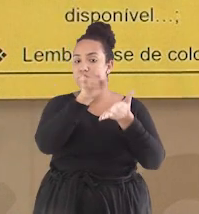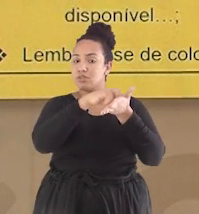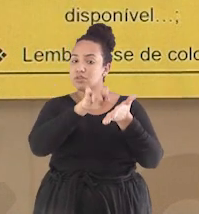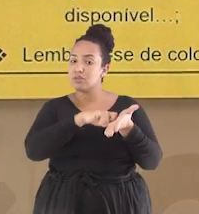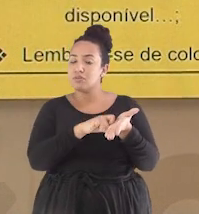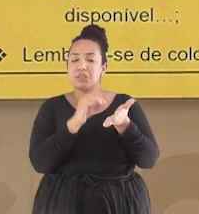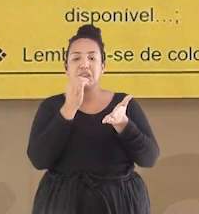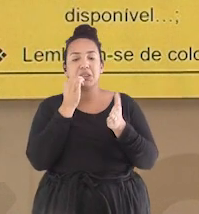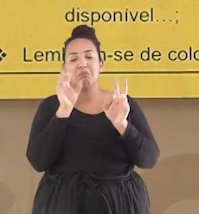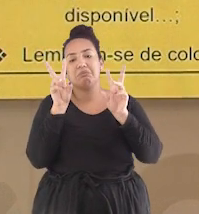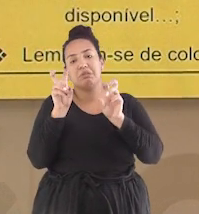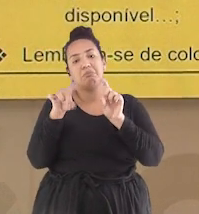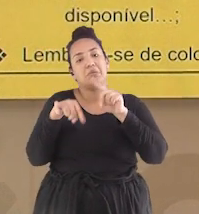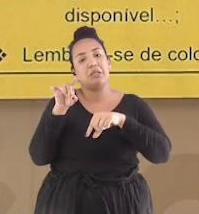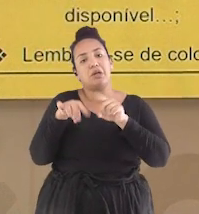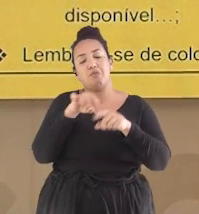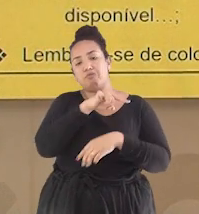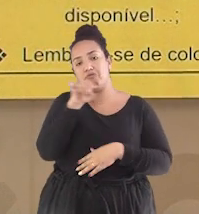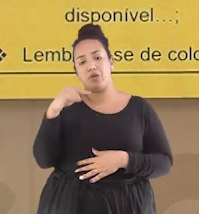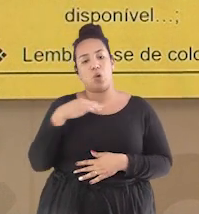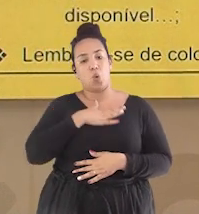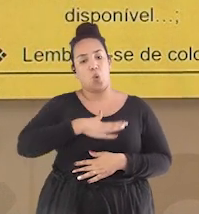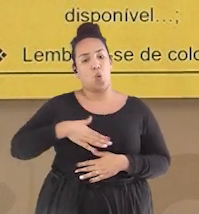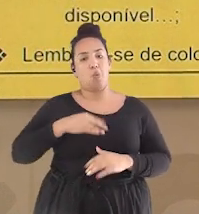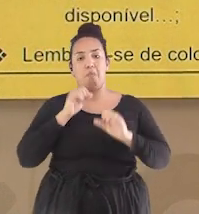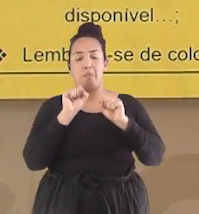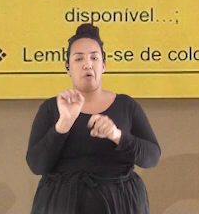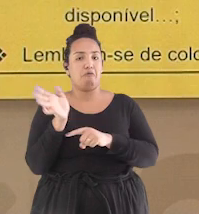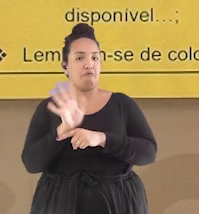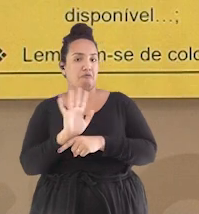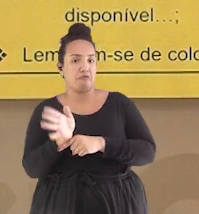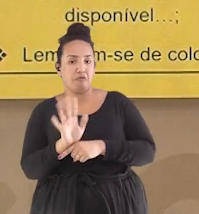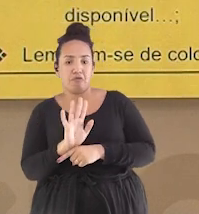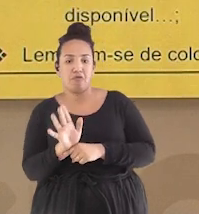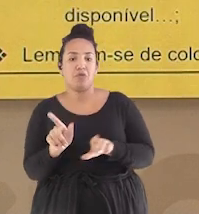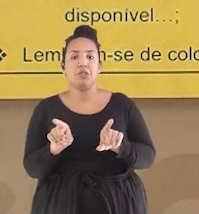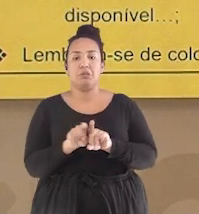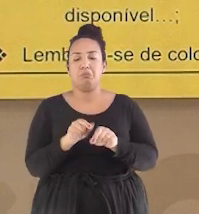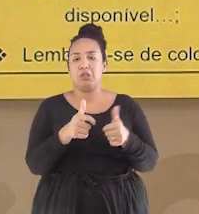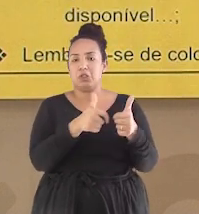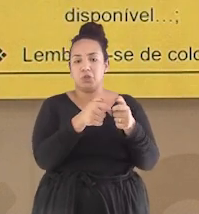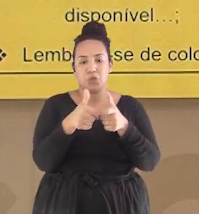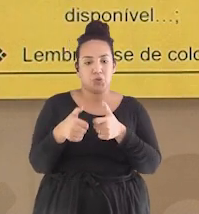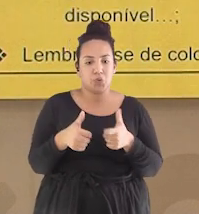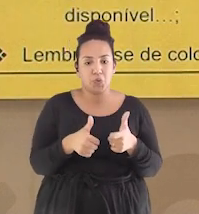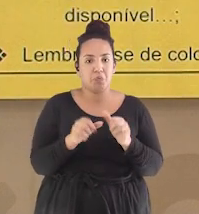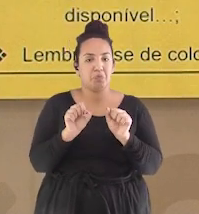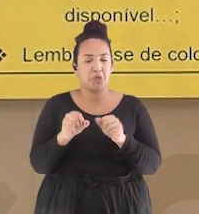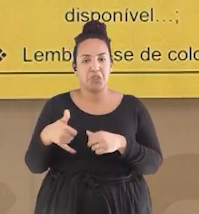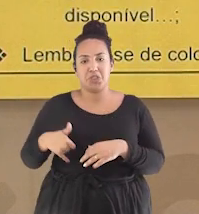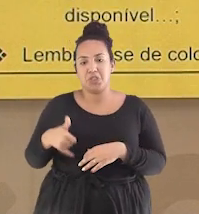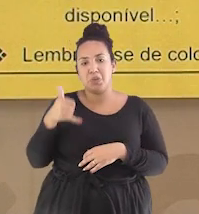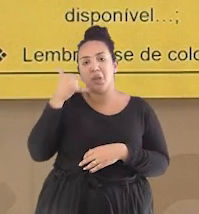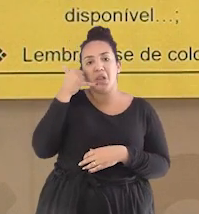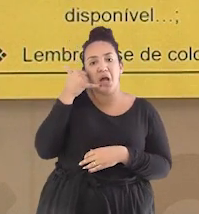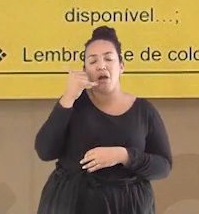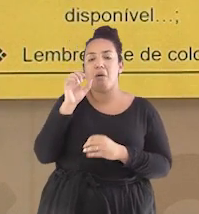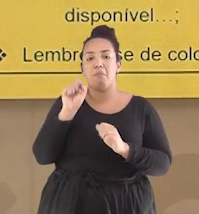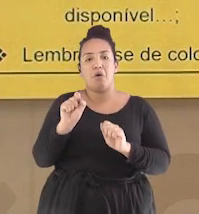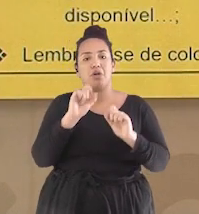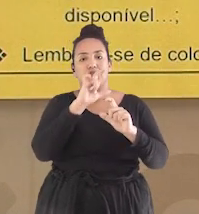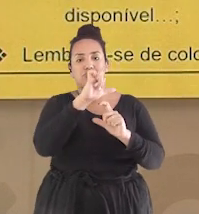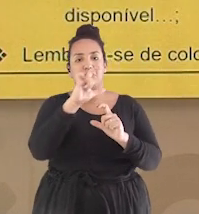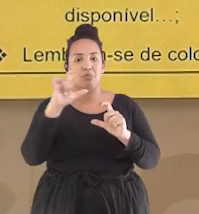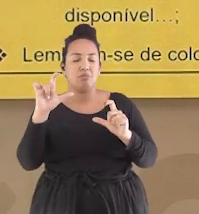resenha sobre algo ou alguma coisa que vocês gostem. Pode ser filme, série, jogo, aparelho eletrônico, revista